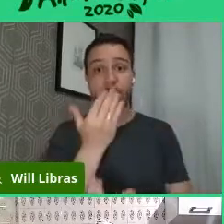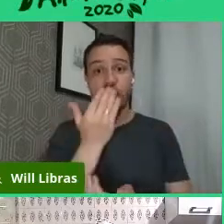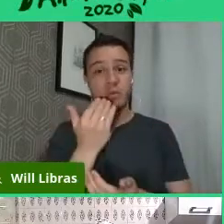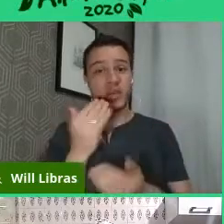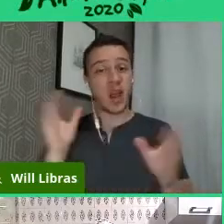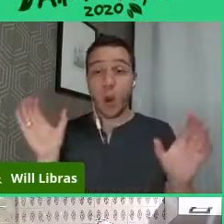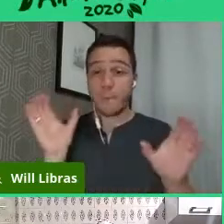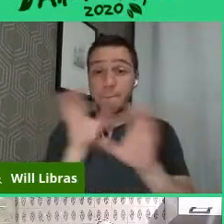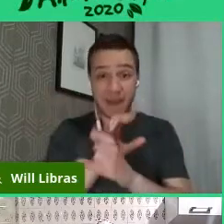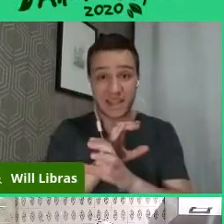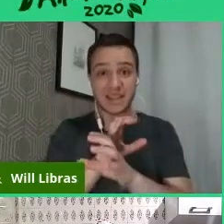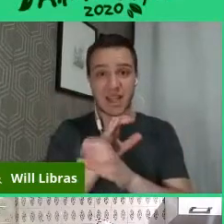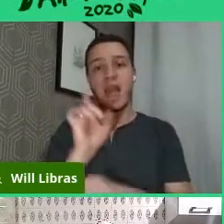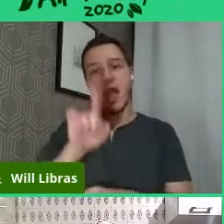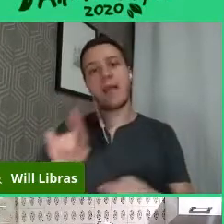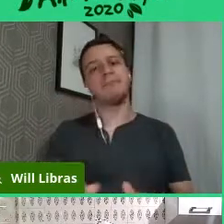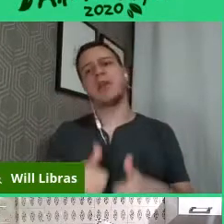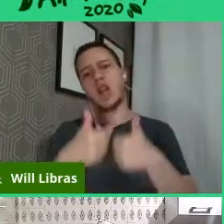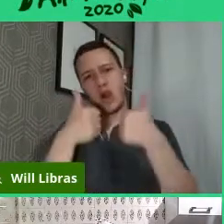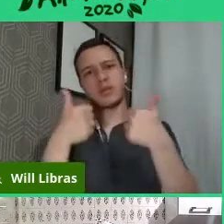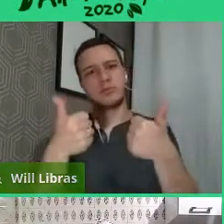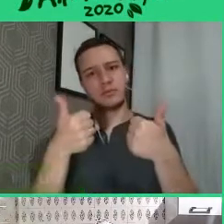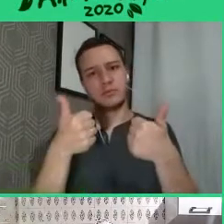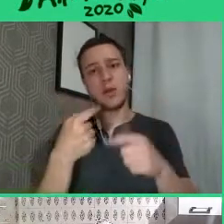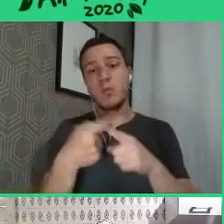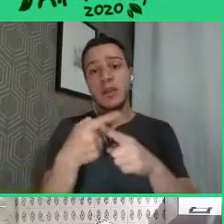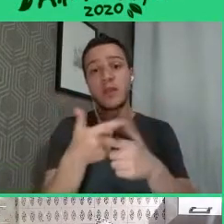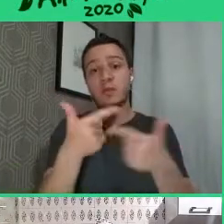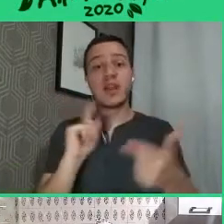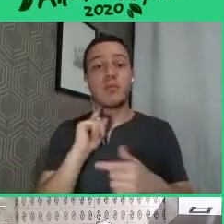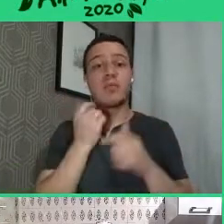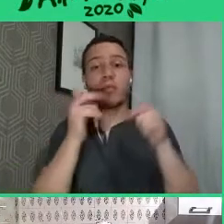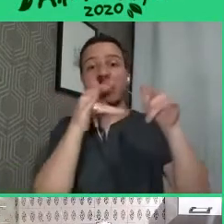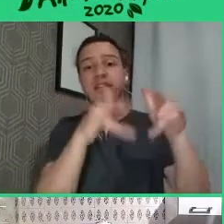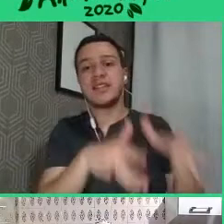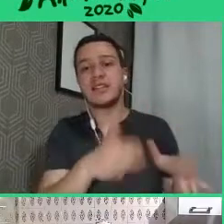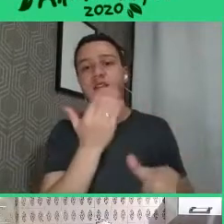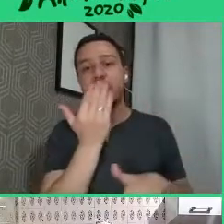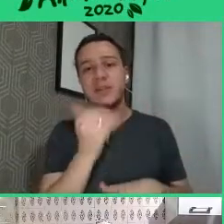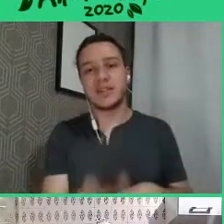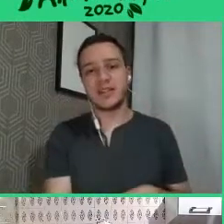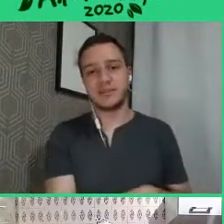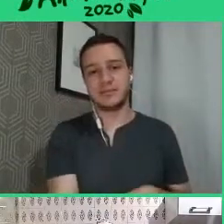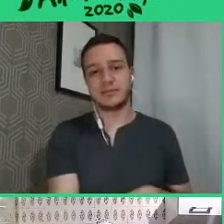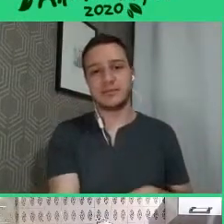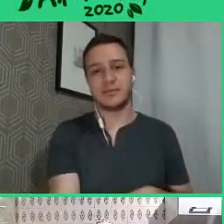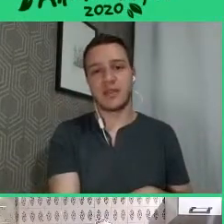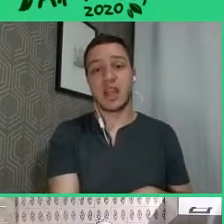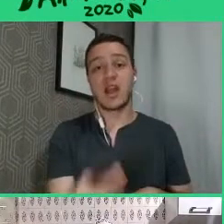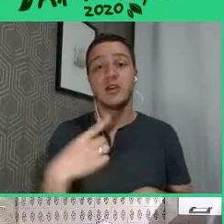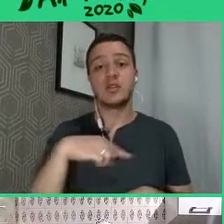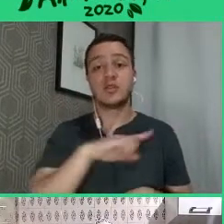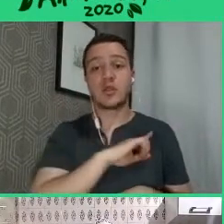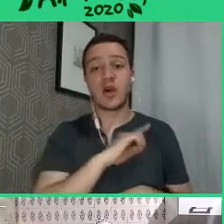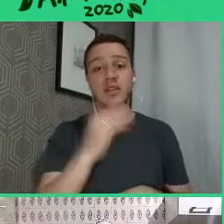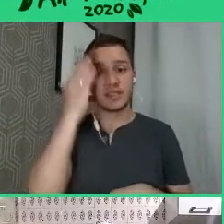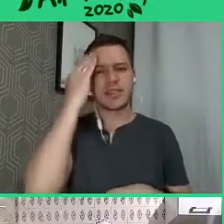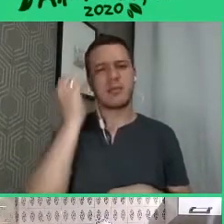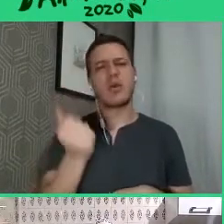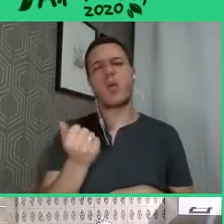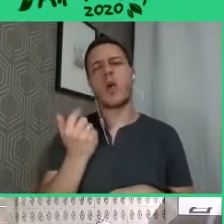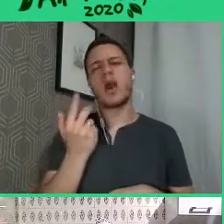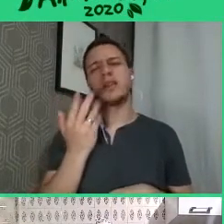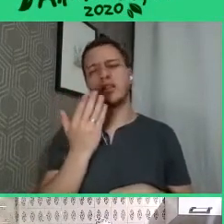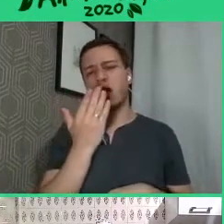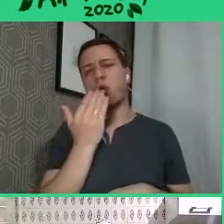integral, é melhor, porque daí a gente evita o desperdício de alimentos. A gente sabe, né, o quanto de alimentos que vai fora hoje